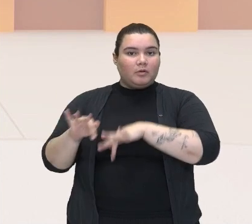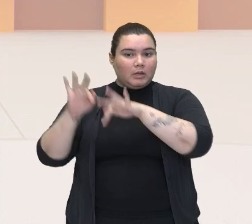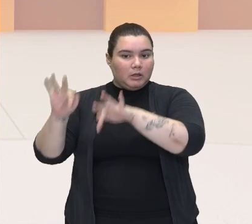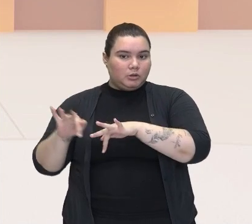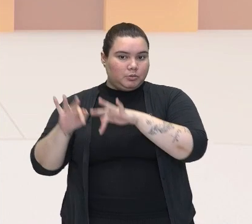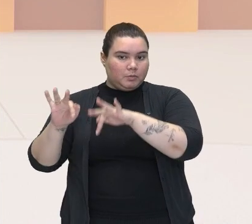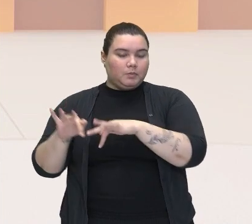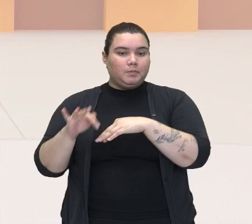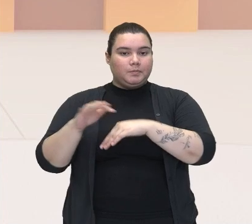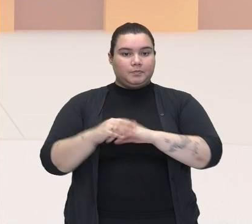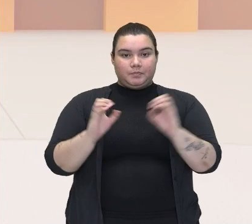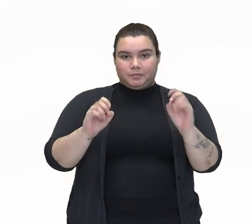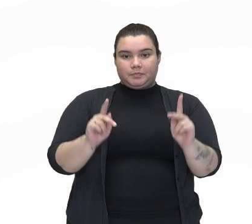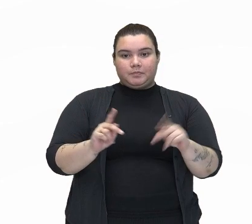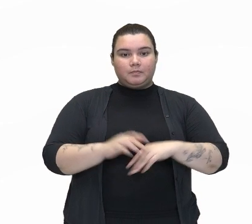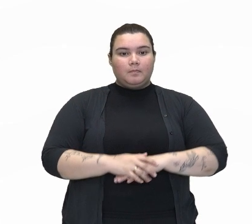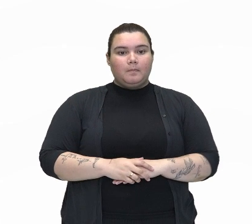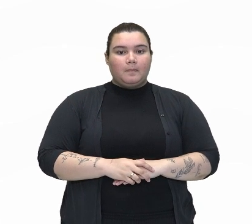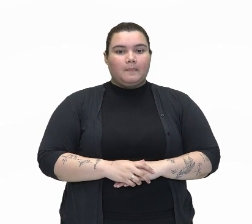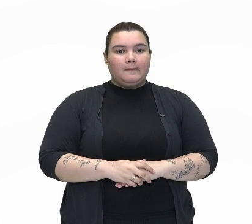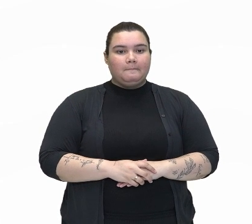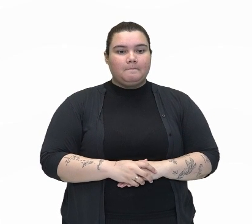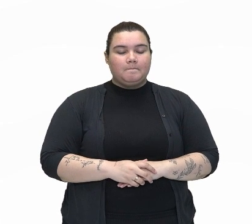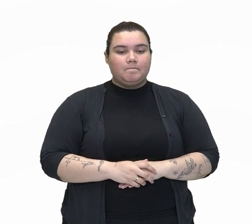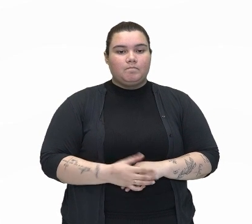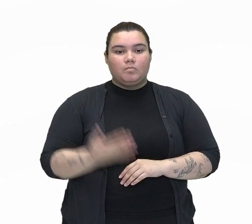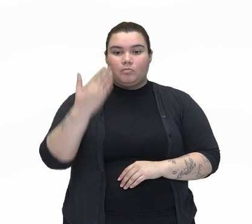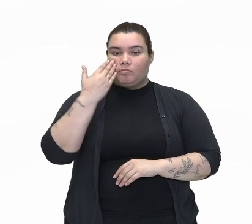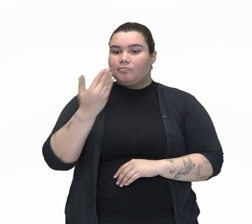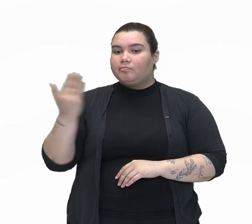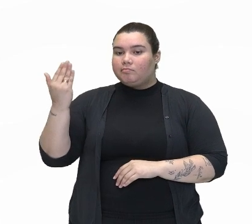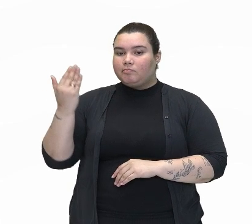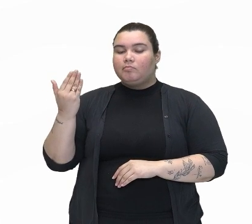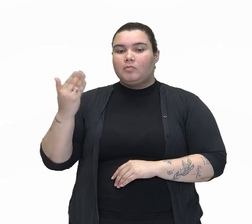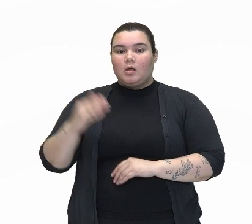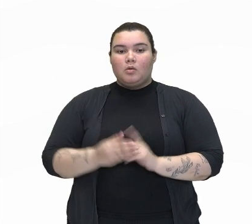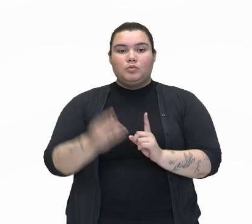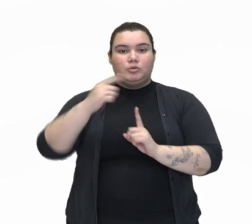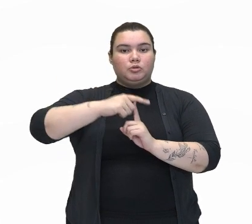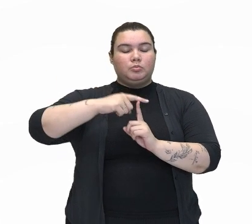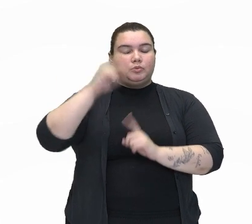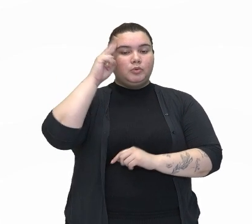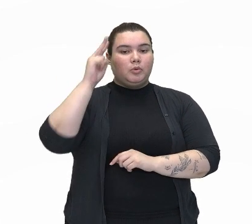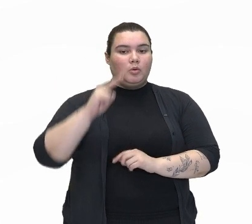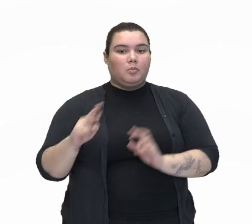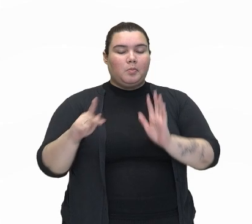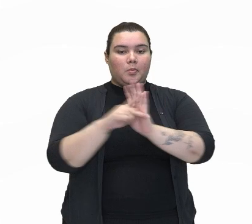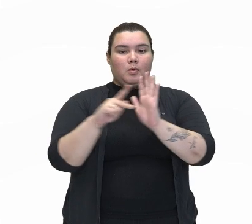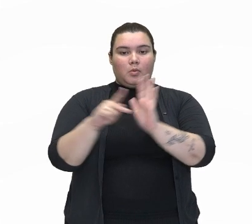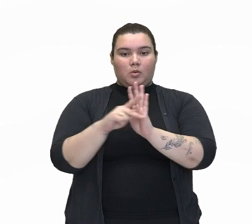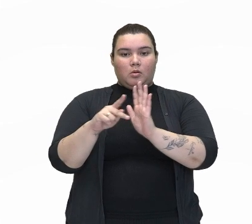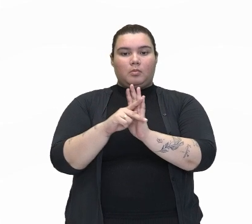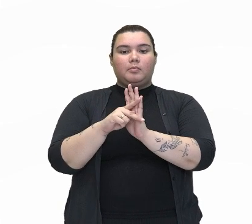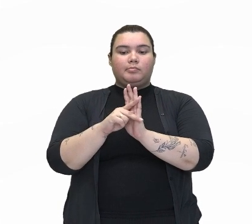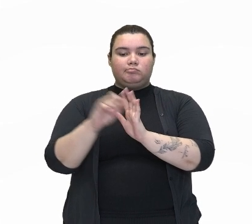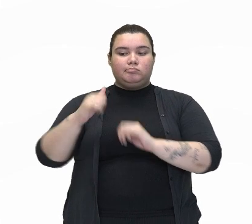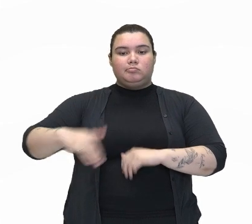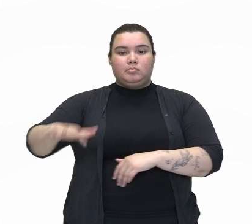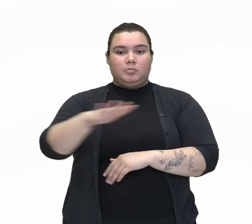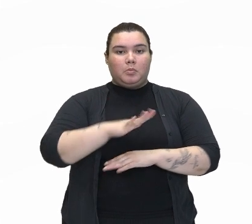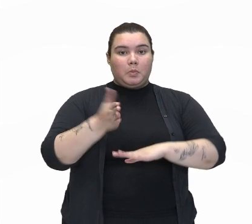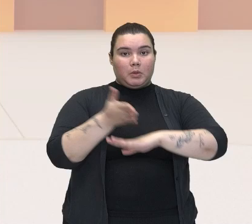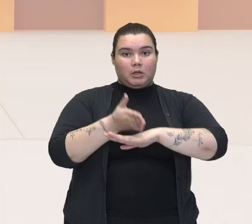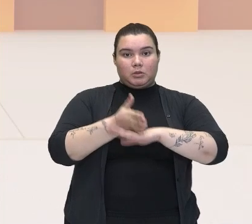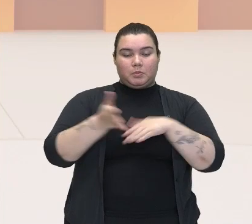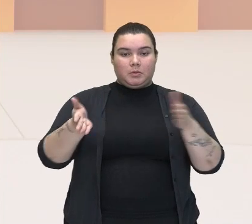isso? Muito bem. Então, agora nós vamos ver as formas, né, as formas históricas do Estado moderno. Então,